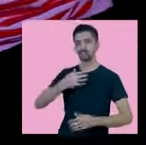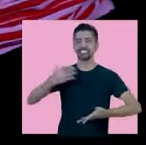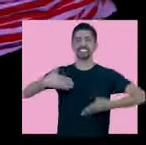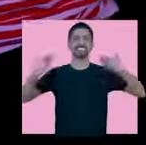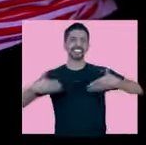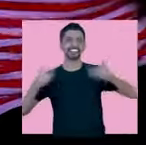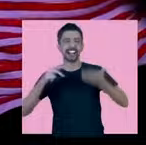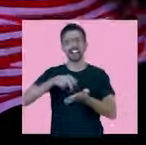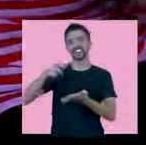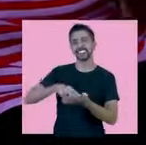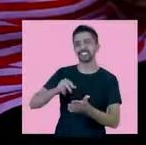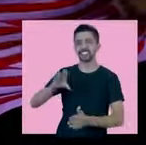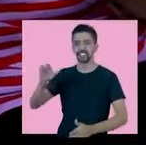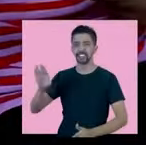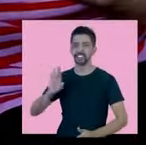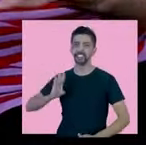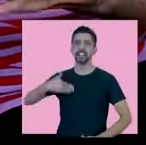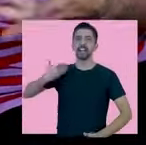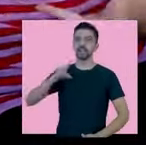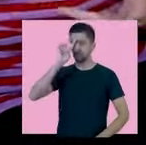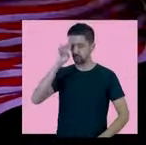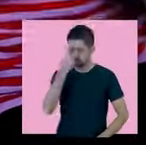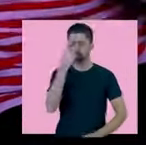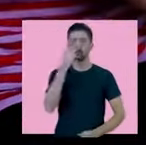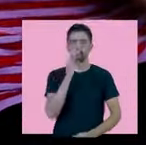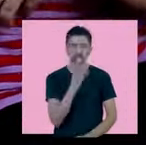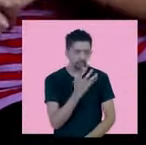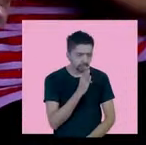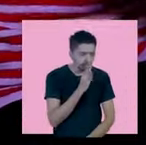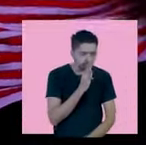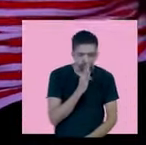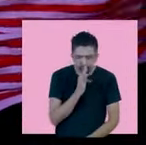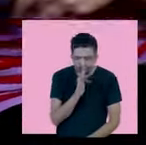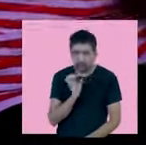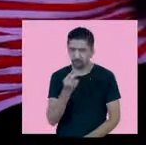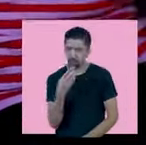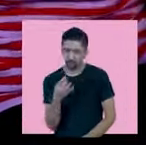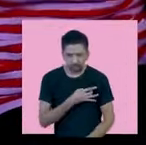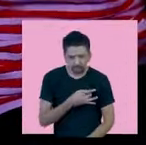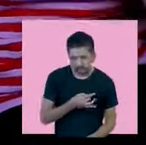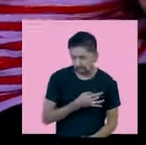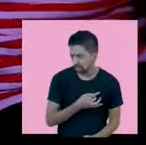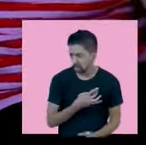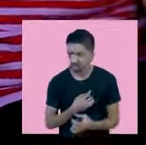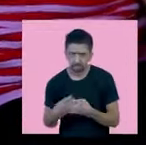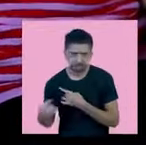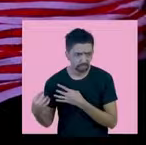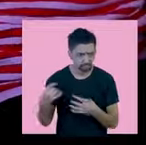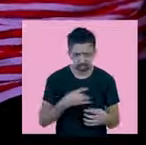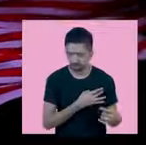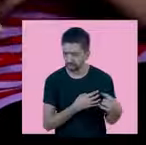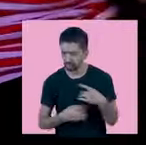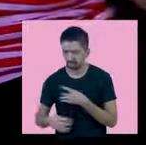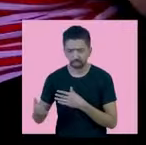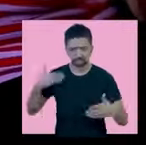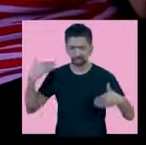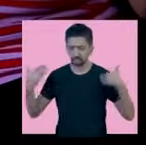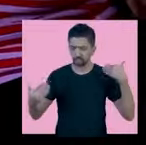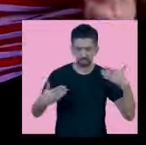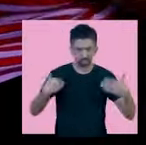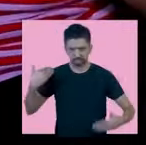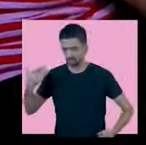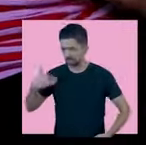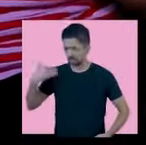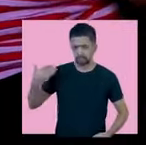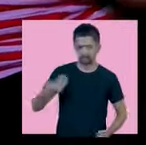muito extrovertidos e de repente ficaram mais introvertidos, ou ainda que começaram a ter muitos medos que não tinham antes. Essas mudanças